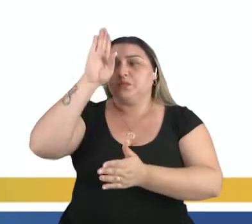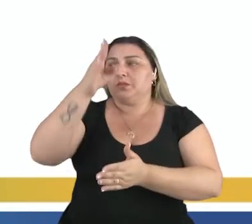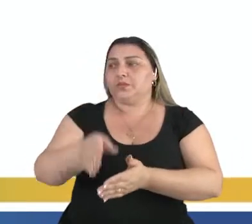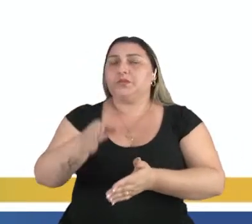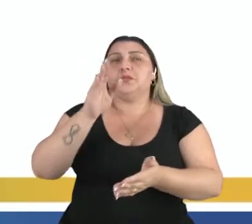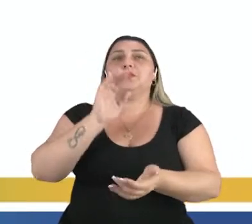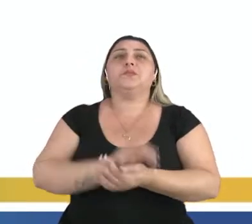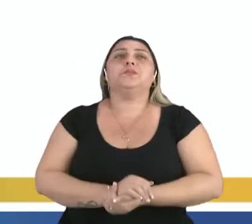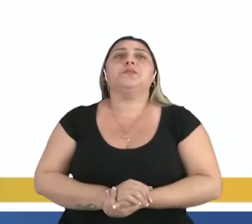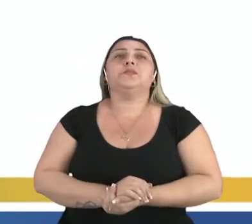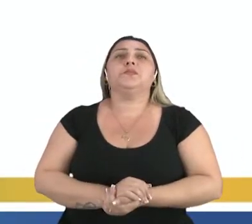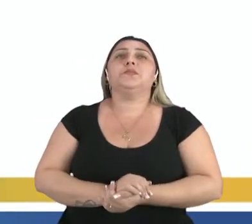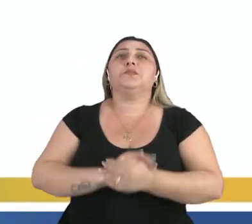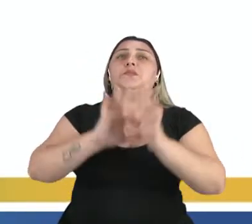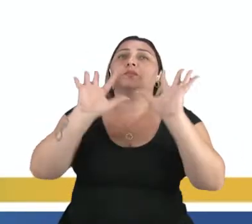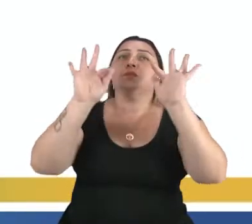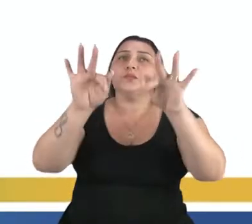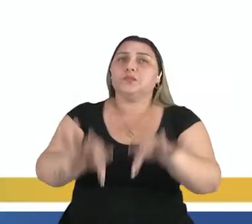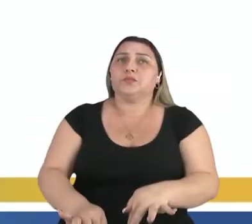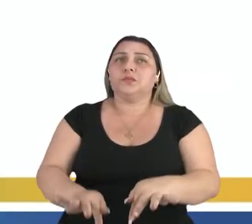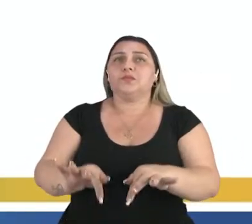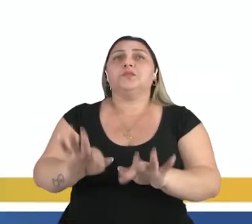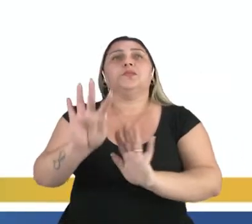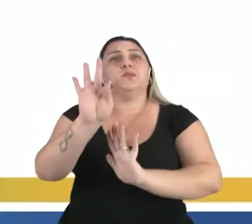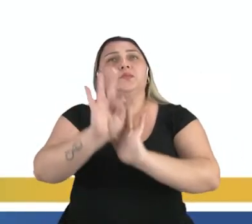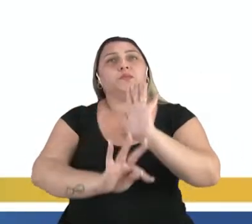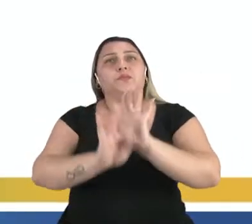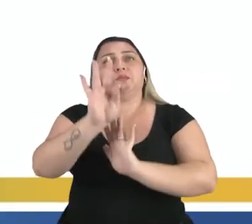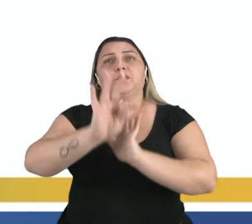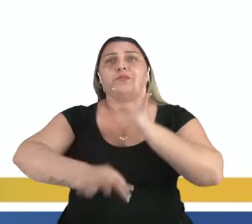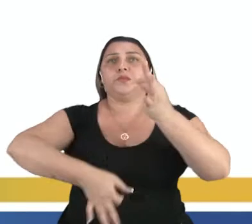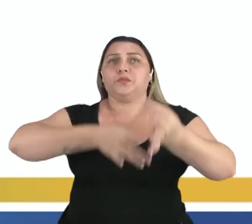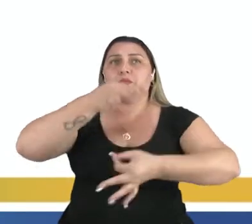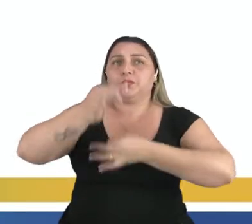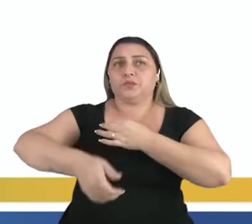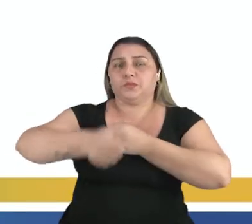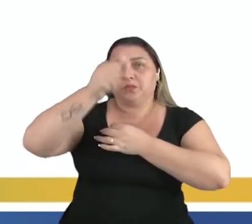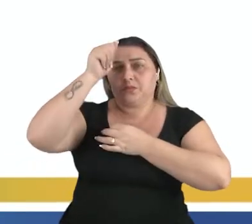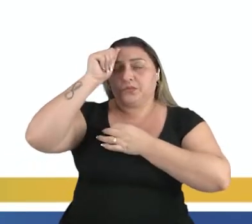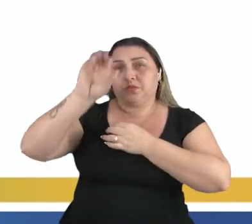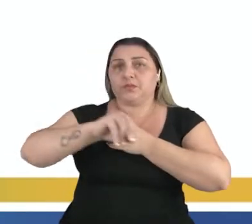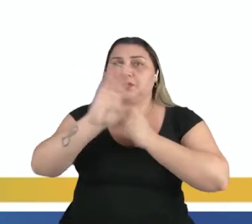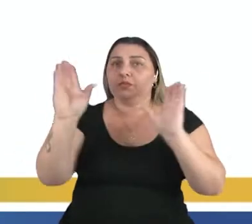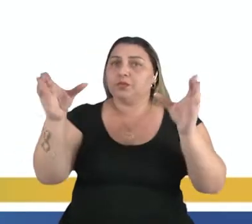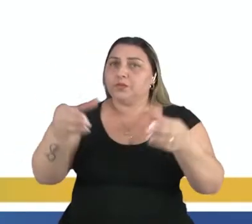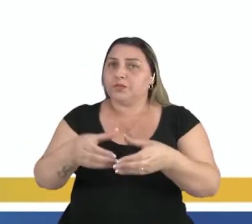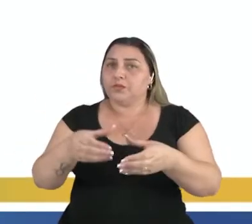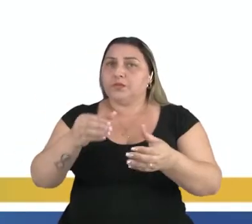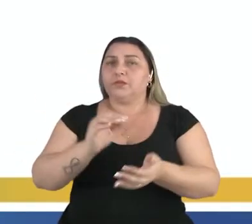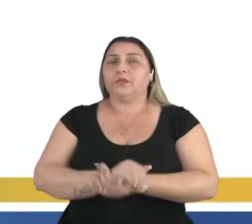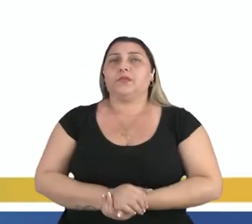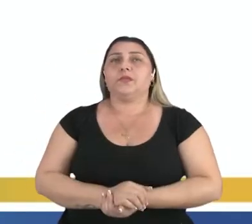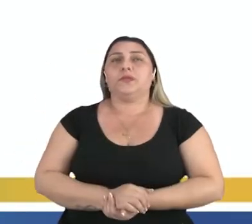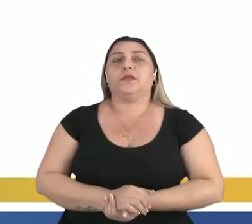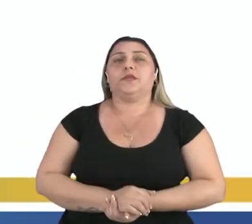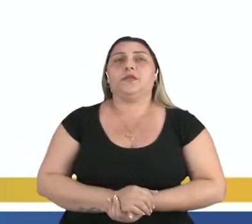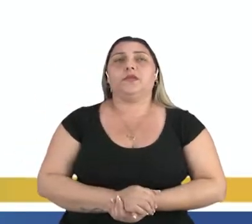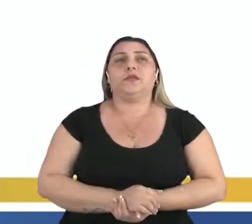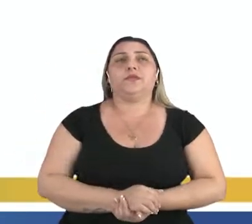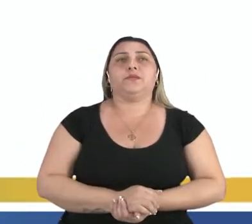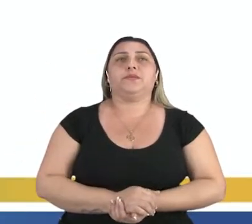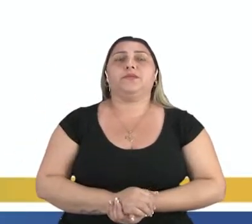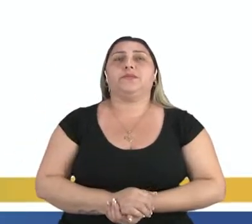principal ferramenta e, na conclusão, a finalização do texto com a opinião do autor ou da